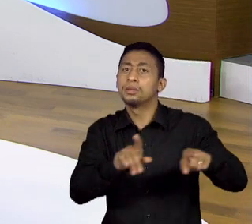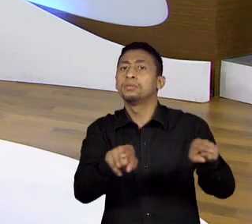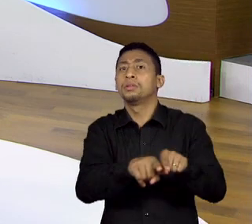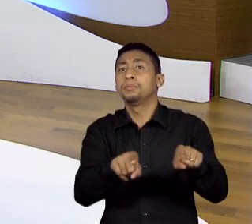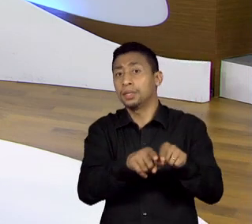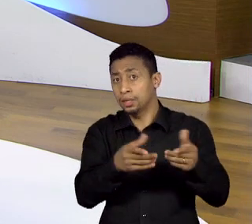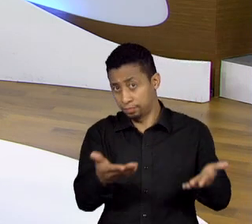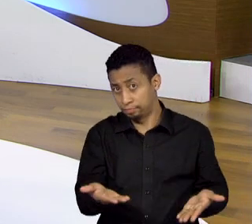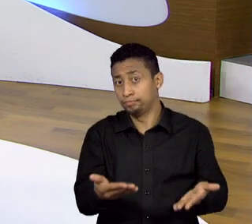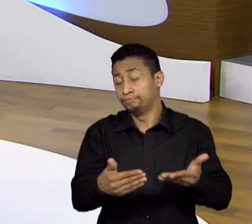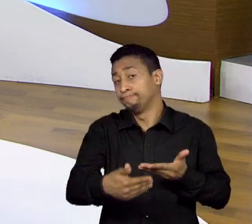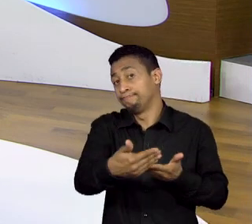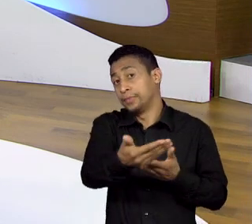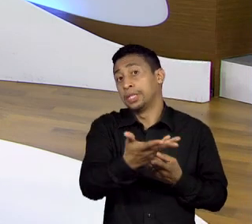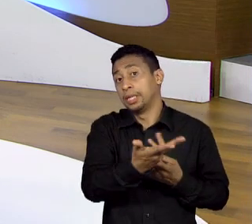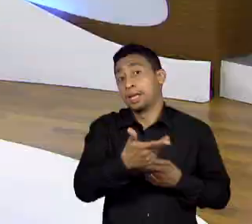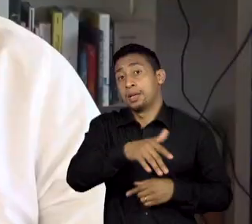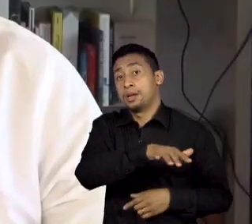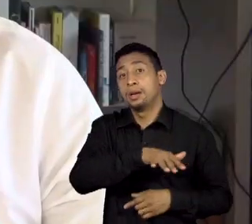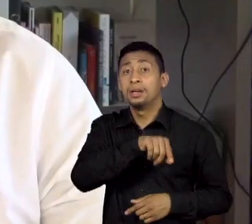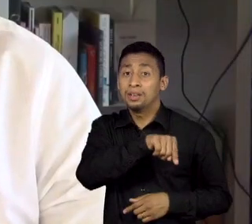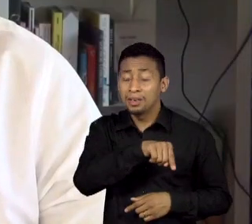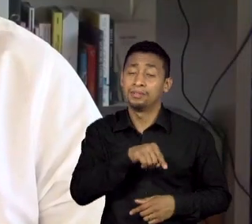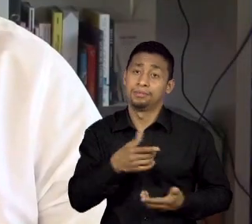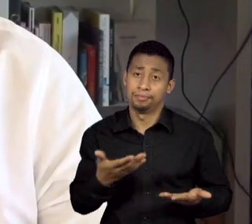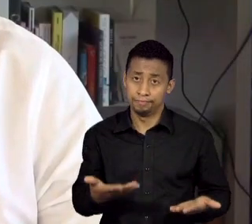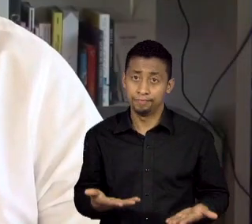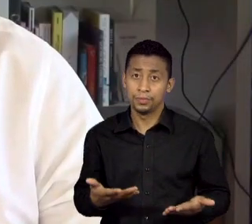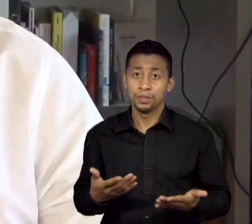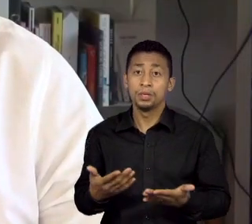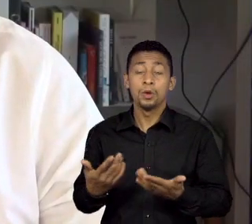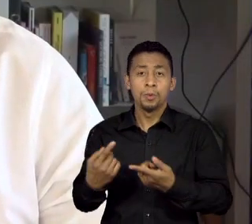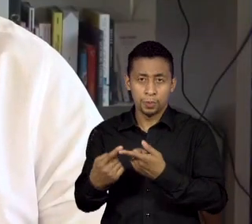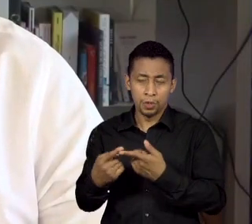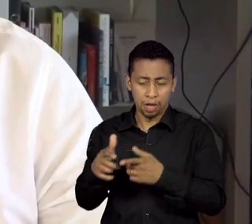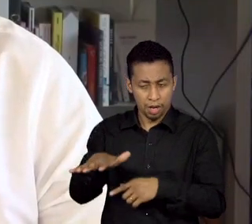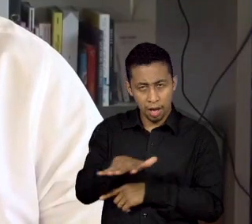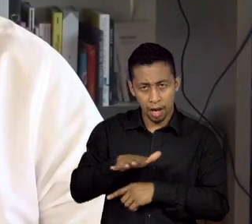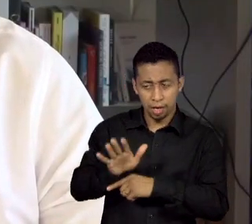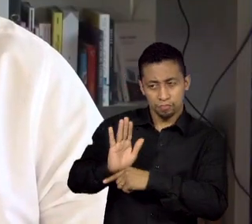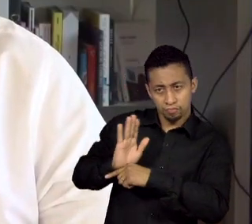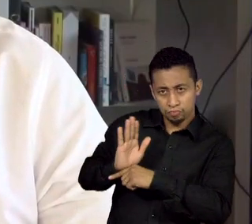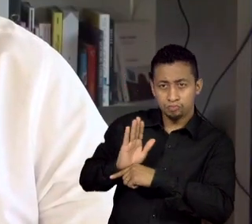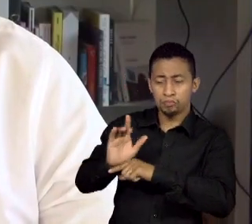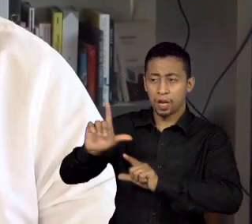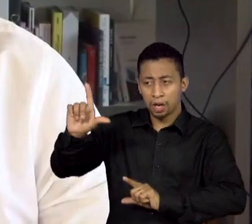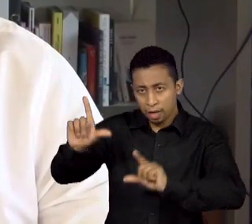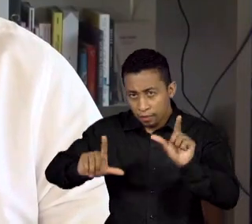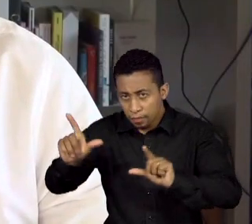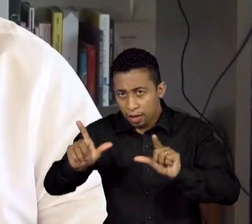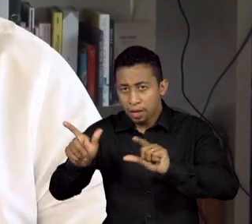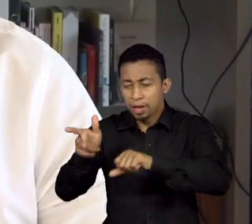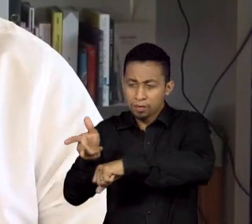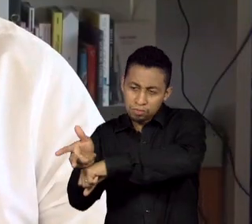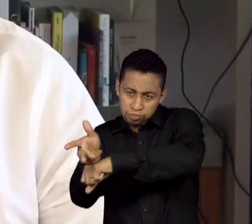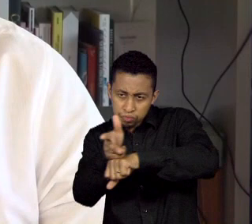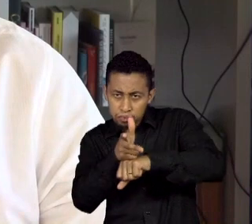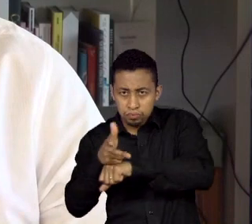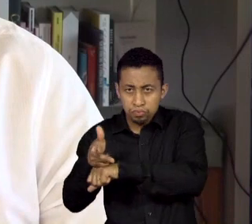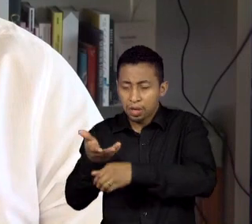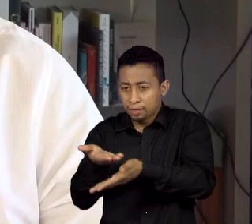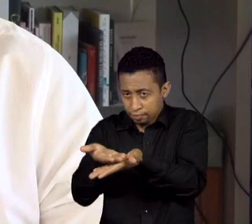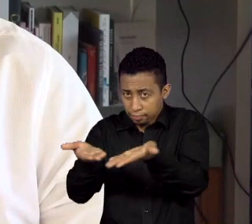arte daqui para frente, né? Porque o audiovisual ele tem uma questão diferente da inclusão